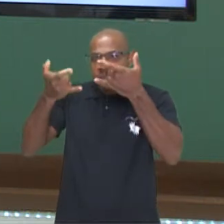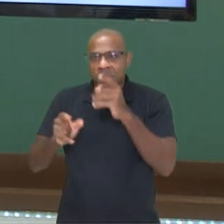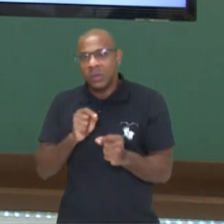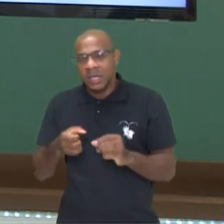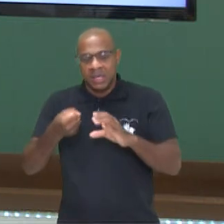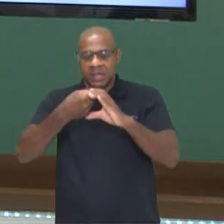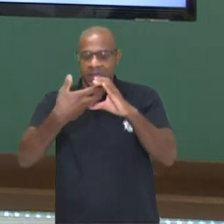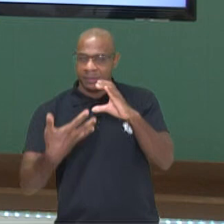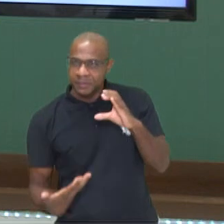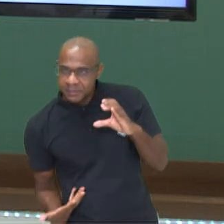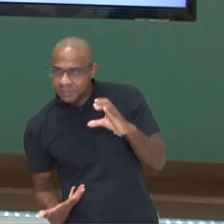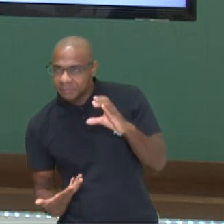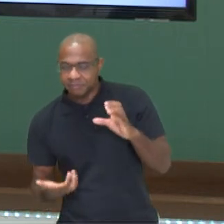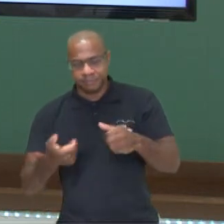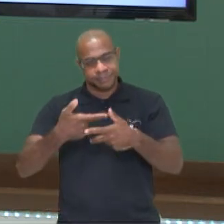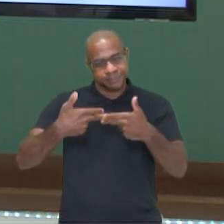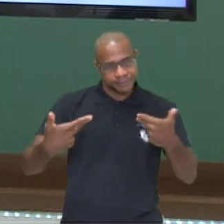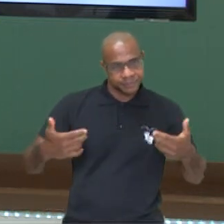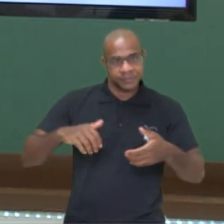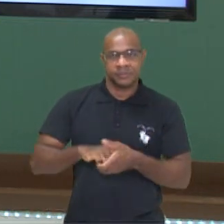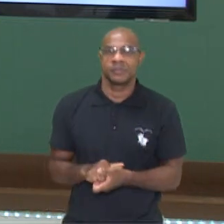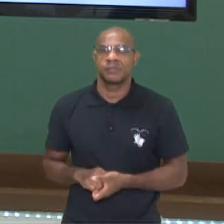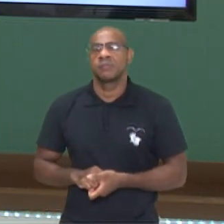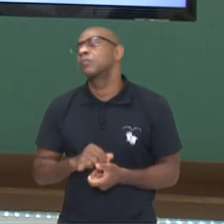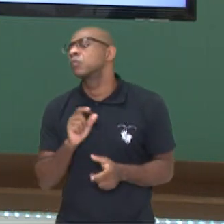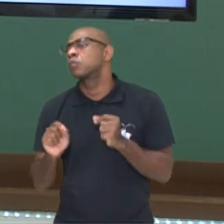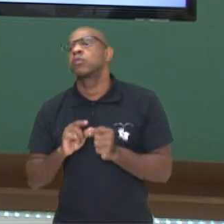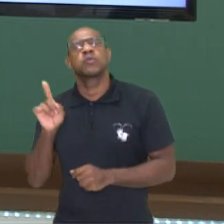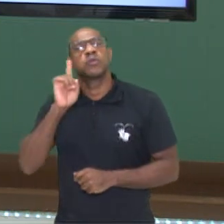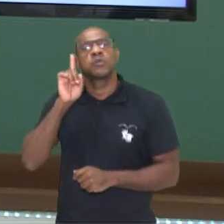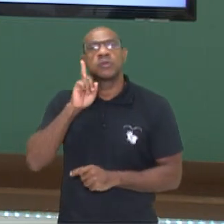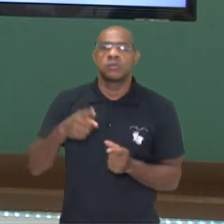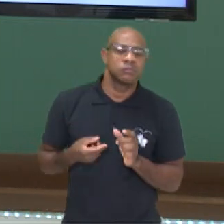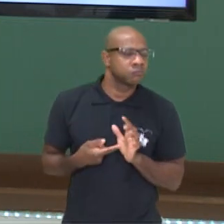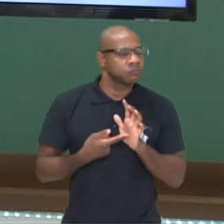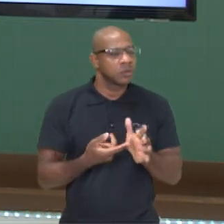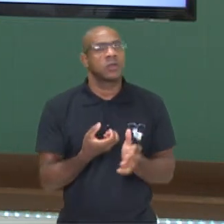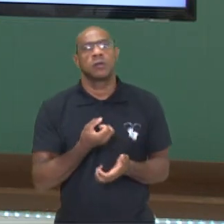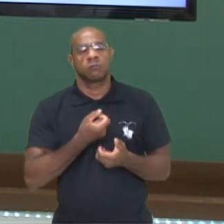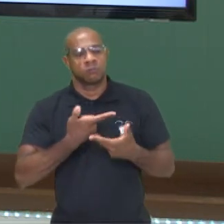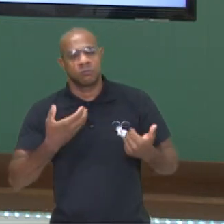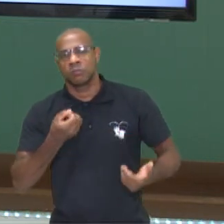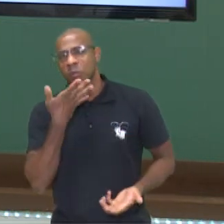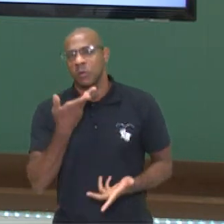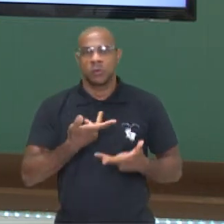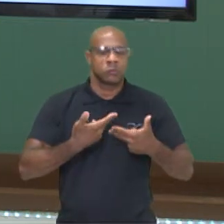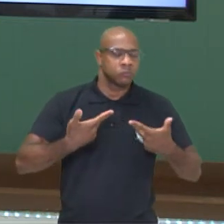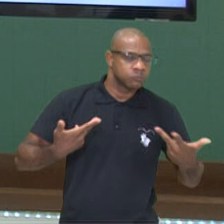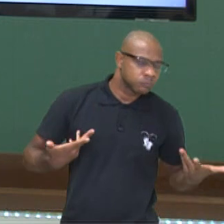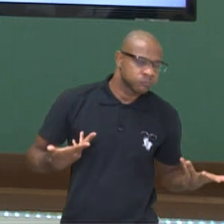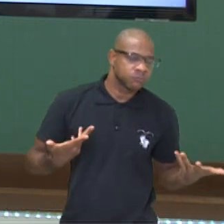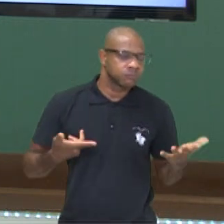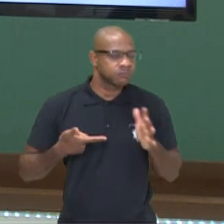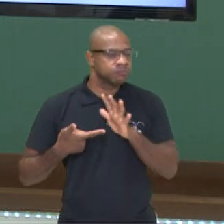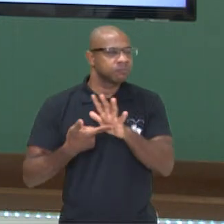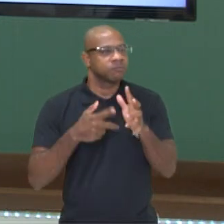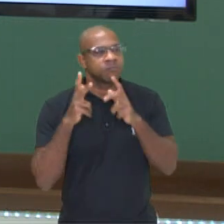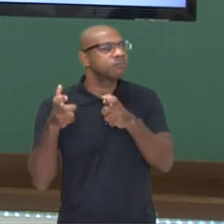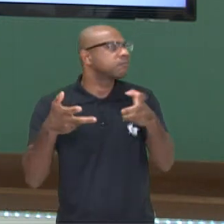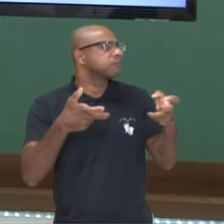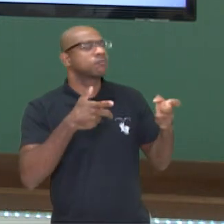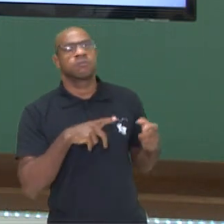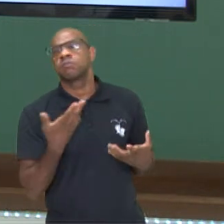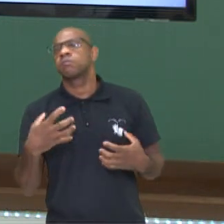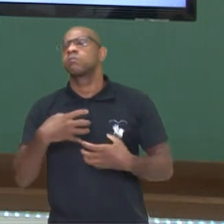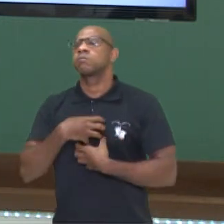dia a dia. Você sempre está atribuindo características boas aos acontecimentos, às coisas? Quais são as suas atitudes?